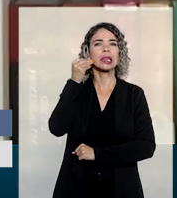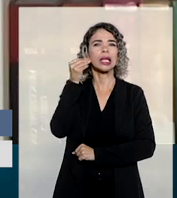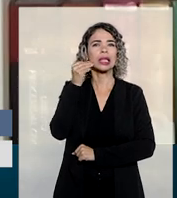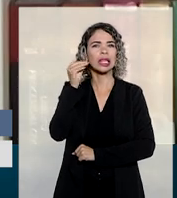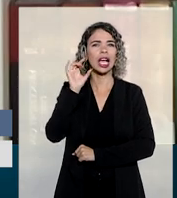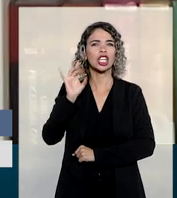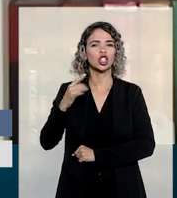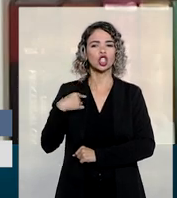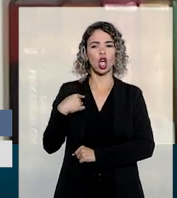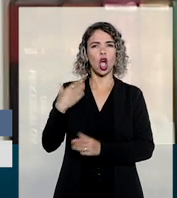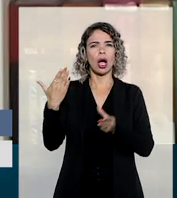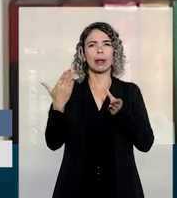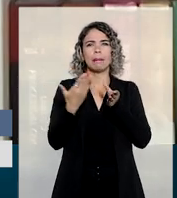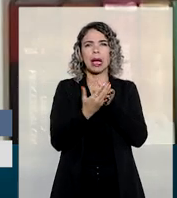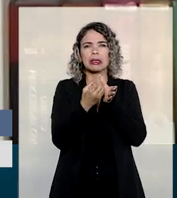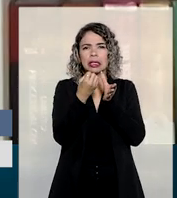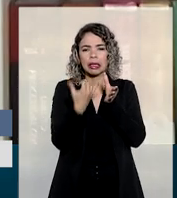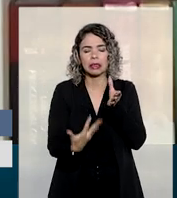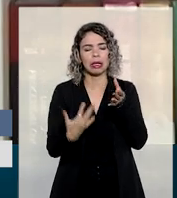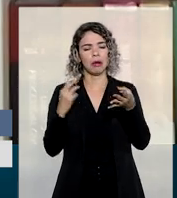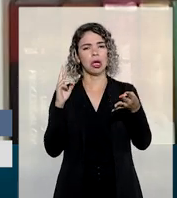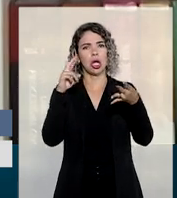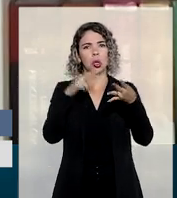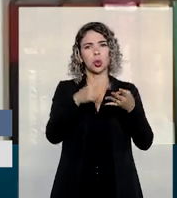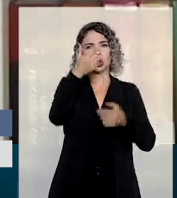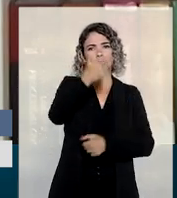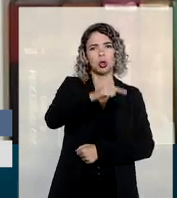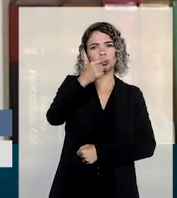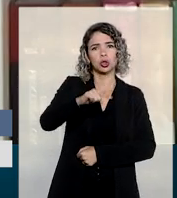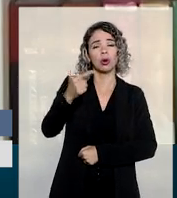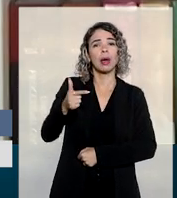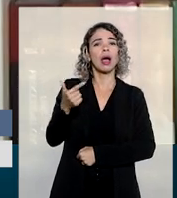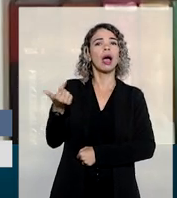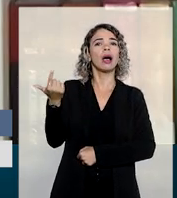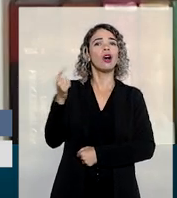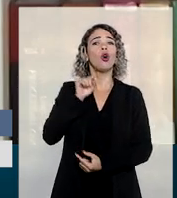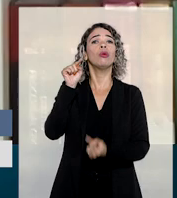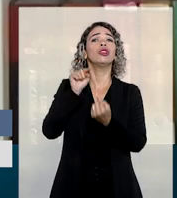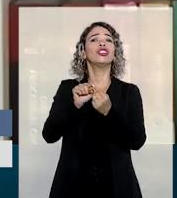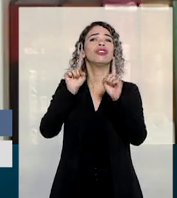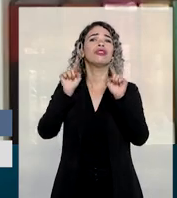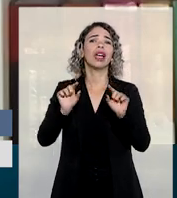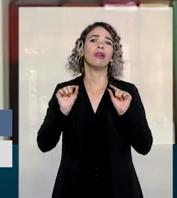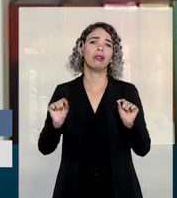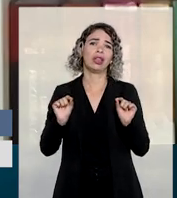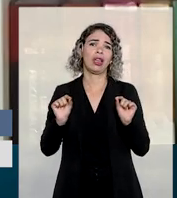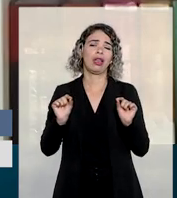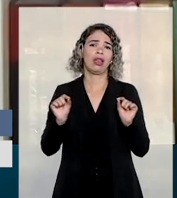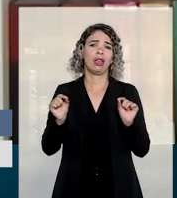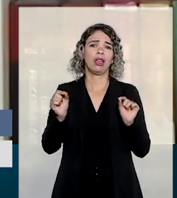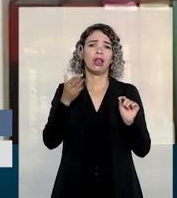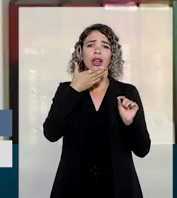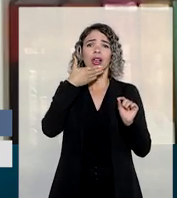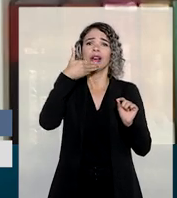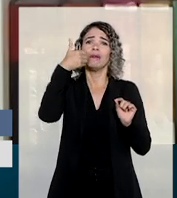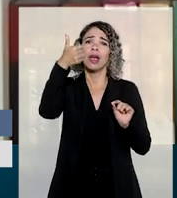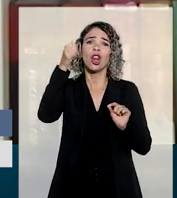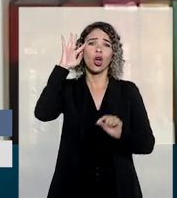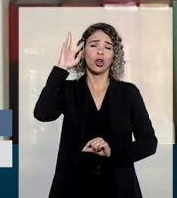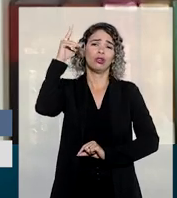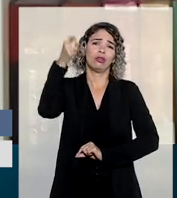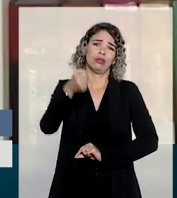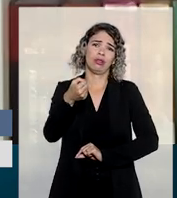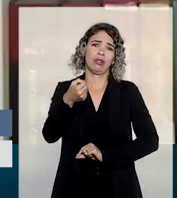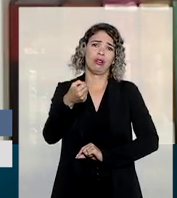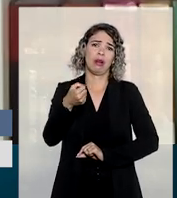tentar, no caso dos embargos de declaração, buscar uma melhor decisão, uma decisão mais bem construída